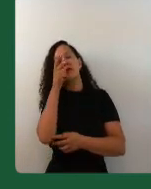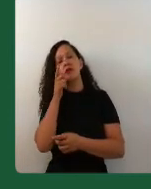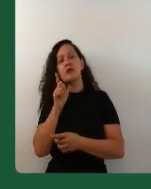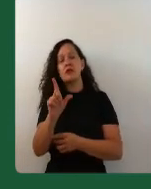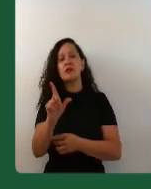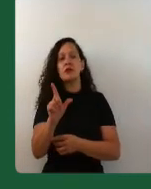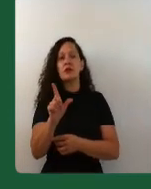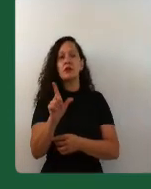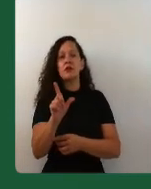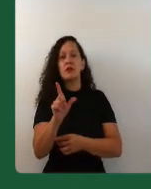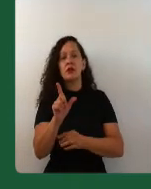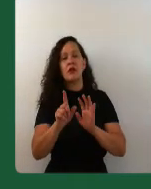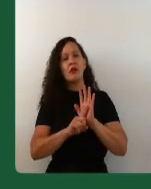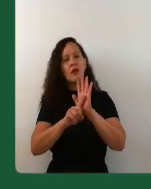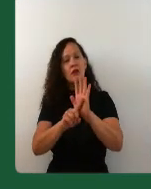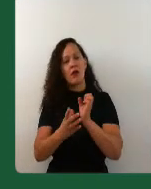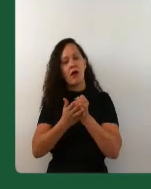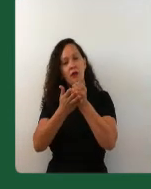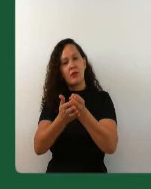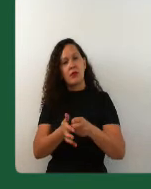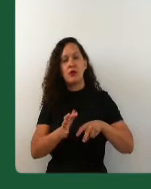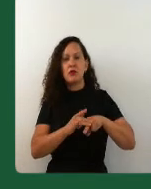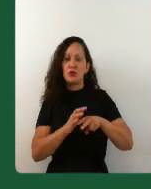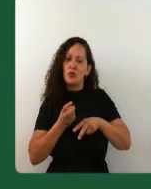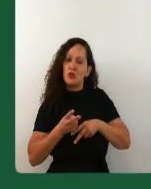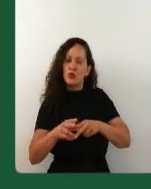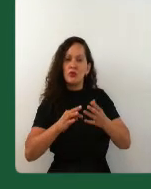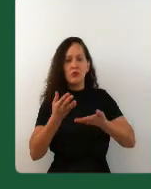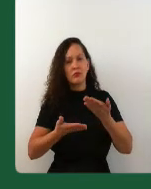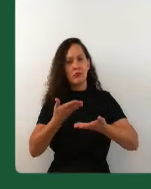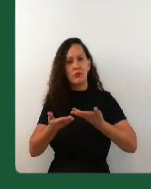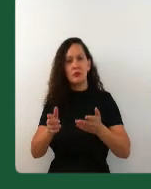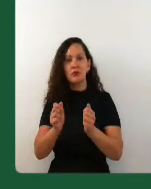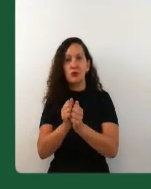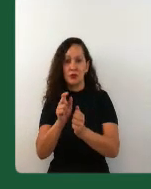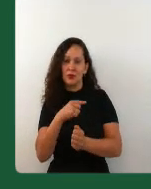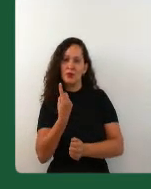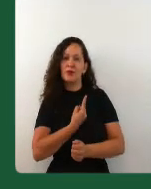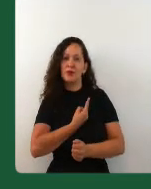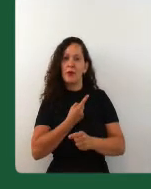consegue dar um apoio para o paciente manter o tratamento aqui com a gente, por